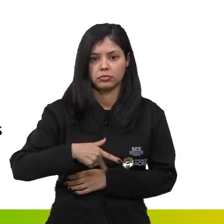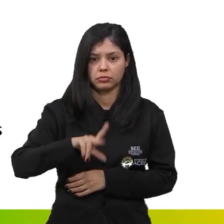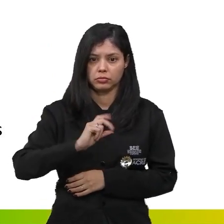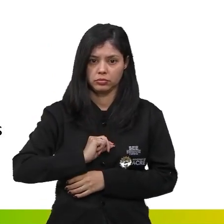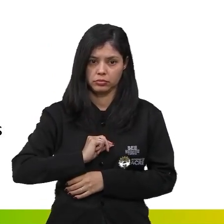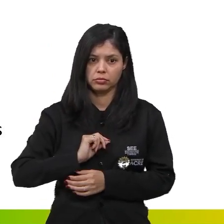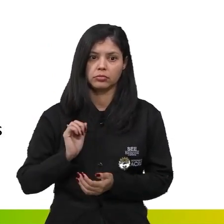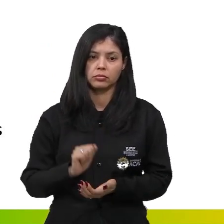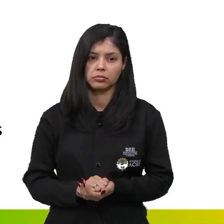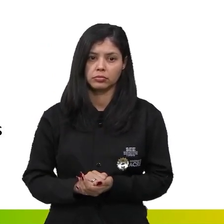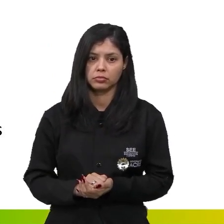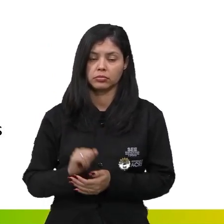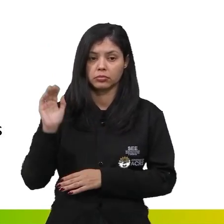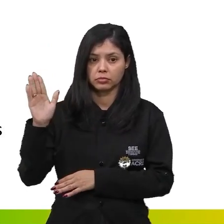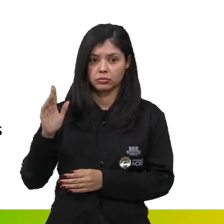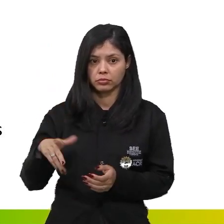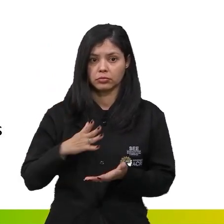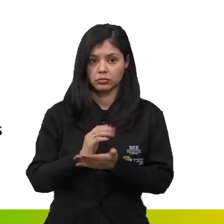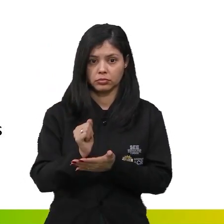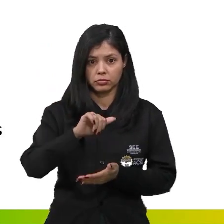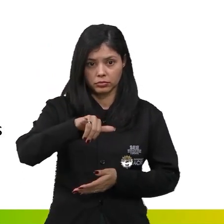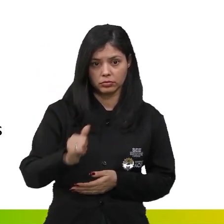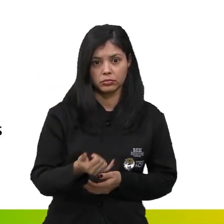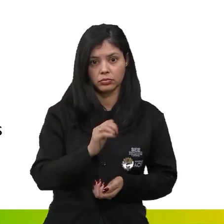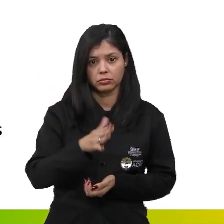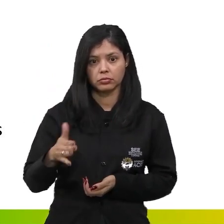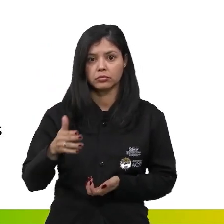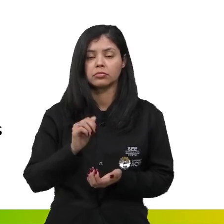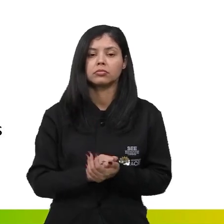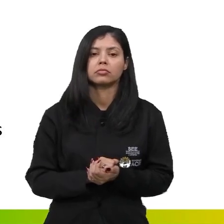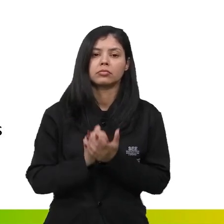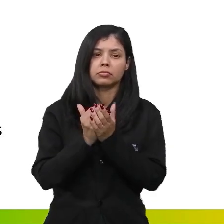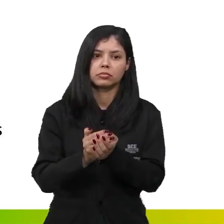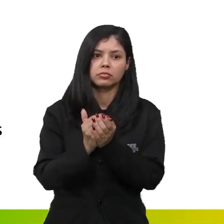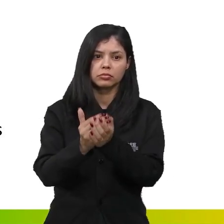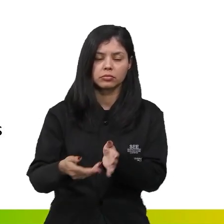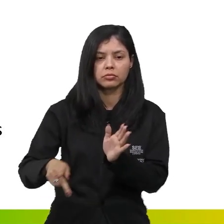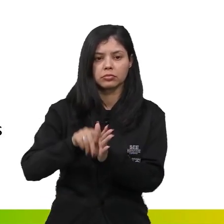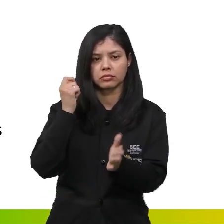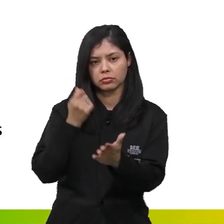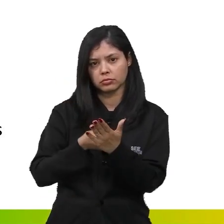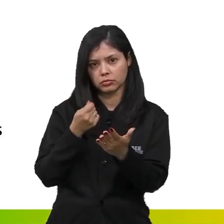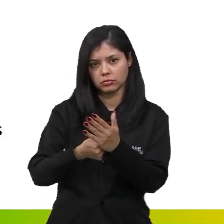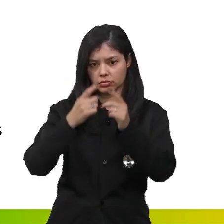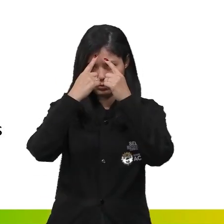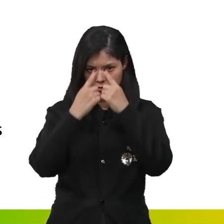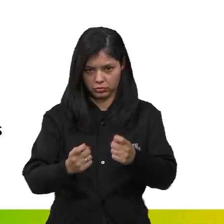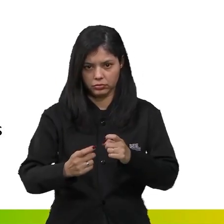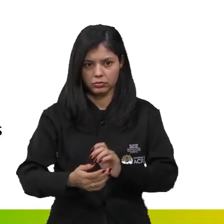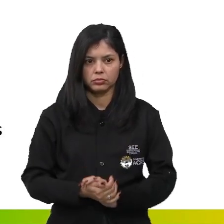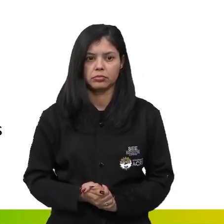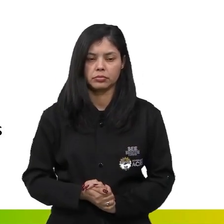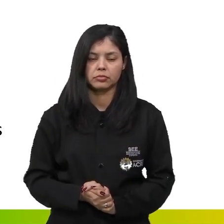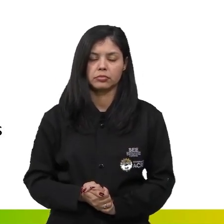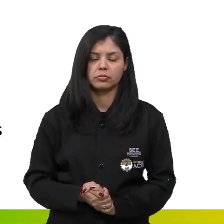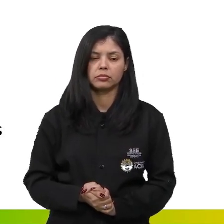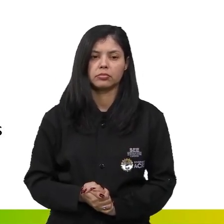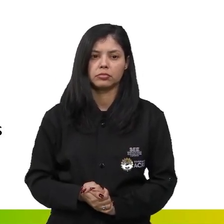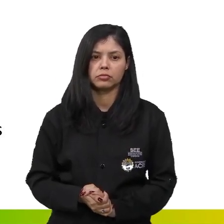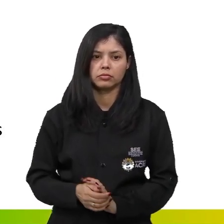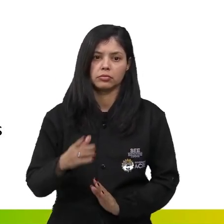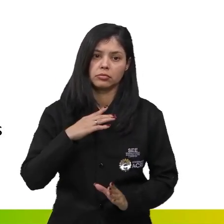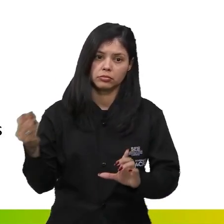A migração portuguesa era voluntária e buscava oportunidades, enquanto o tráfico negreiro era forçado e violento.